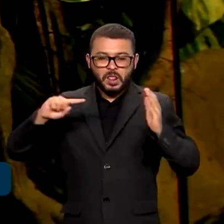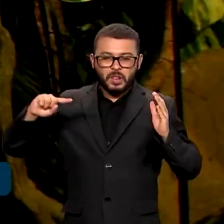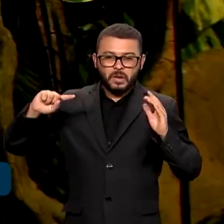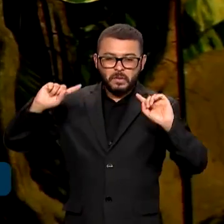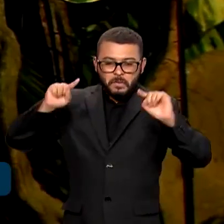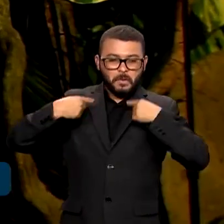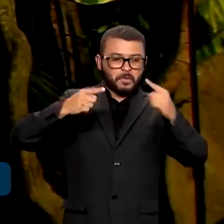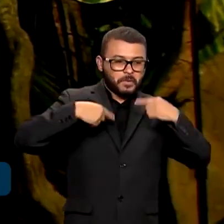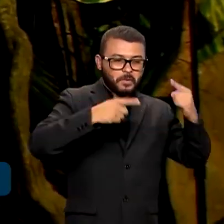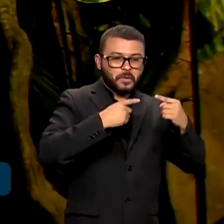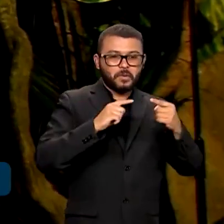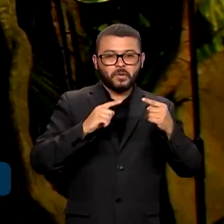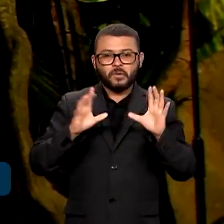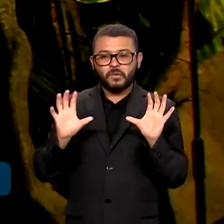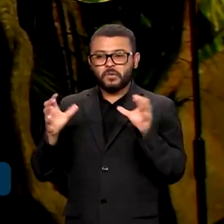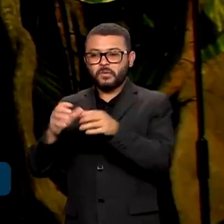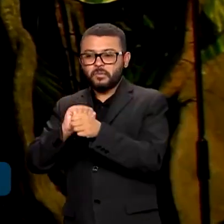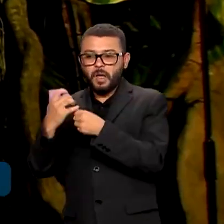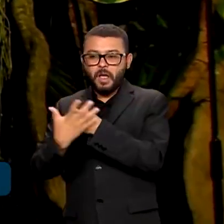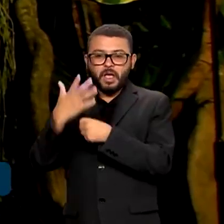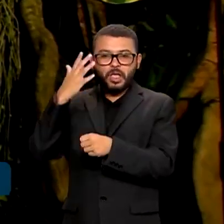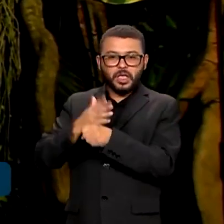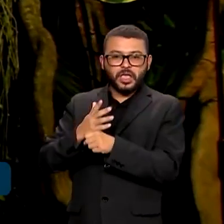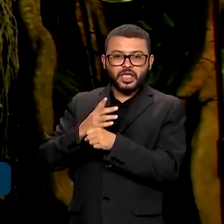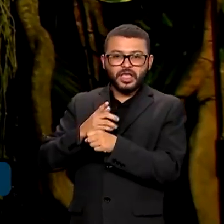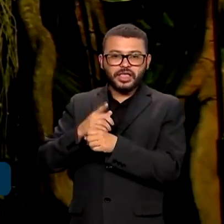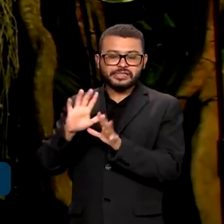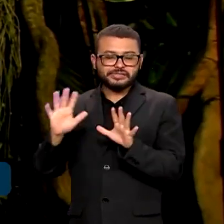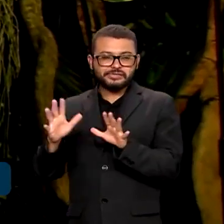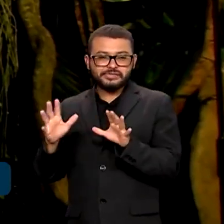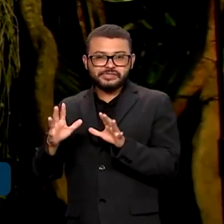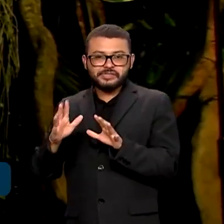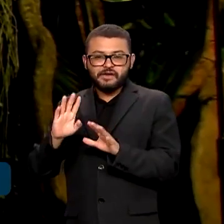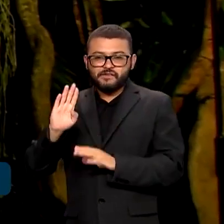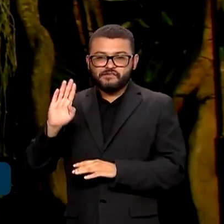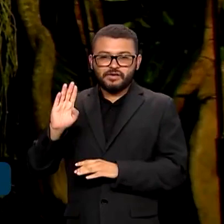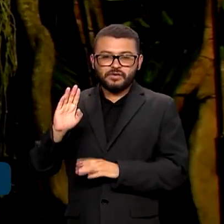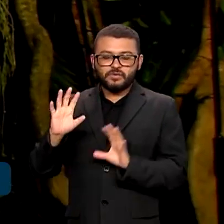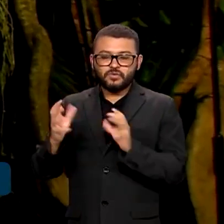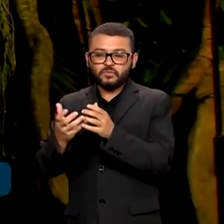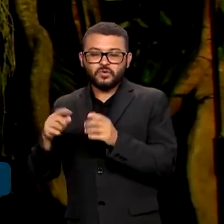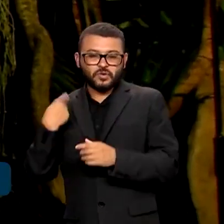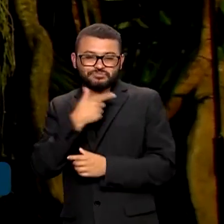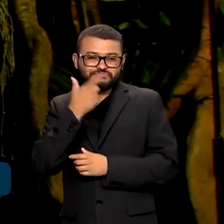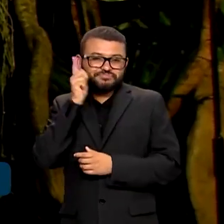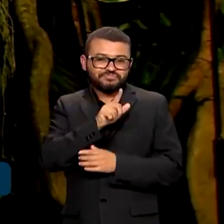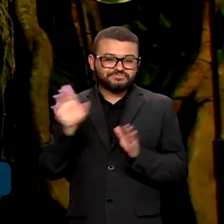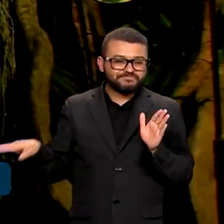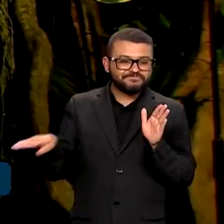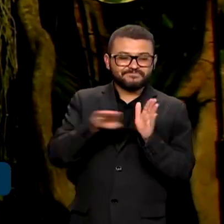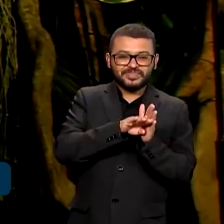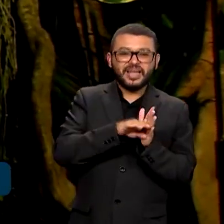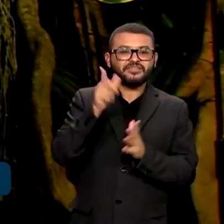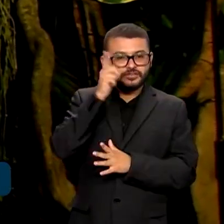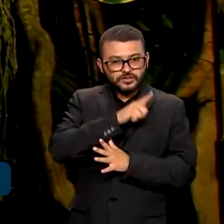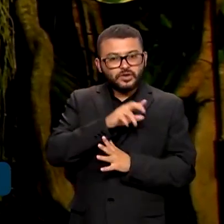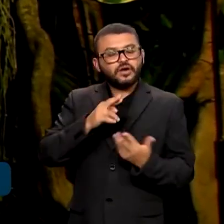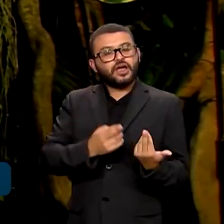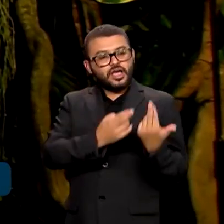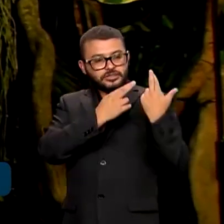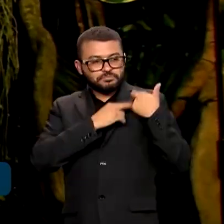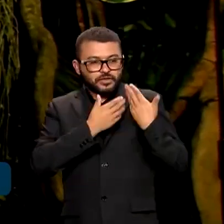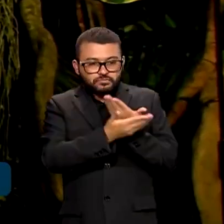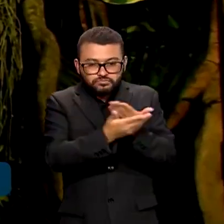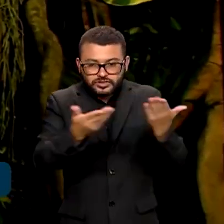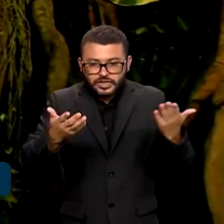constante do fascismo, mas nós chegamos aqui. E eu queria dizer a vocês que, com todo o respeito a todos